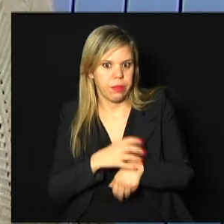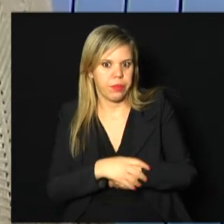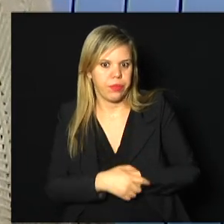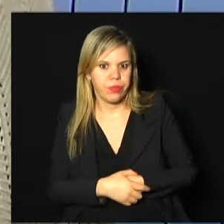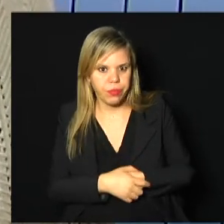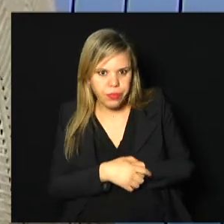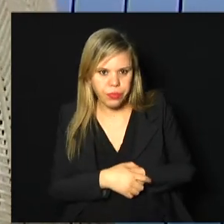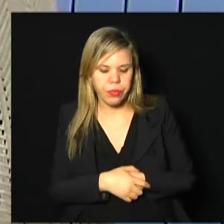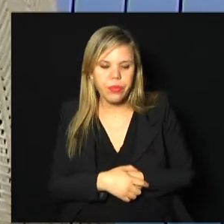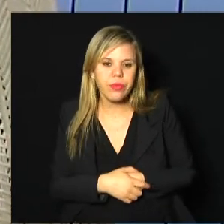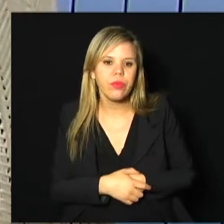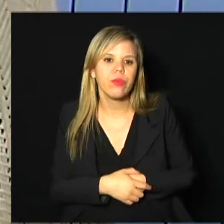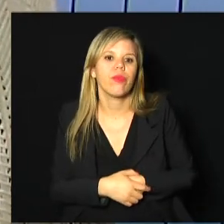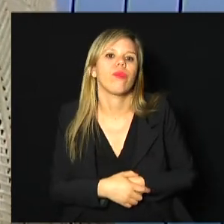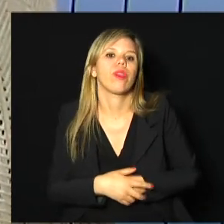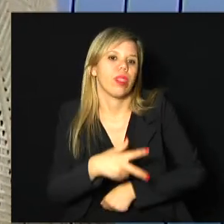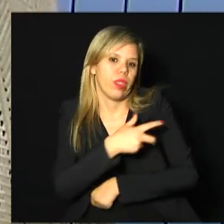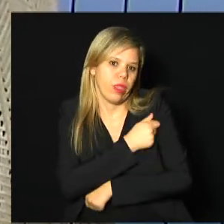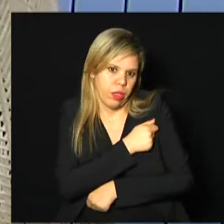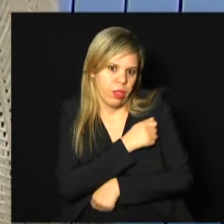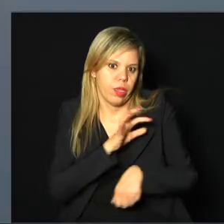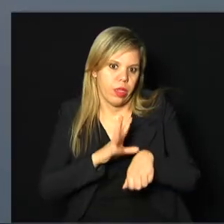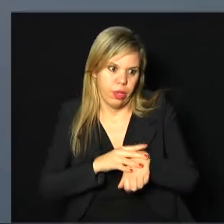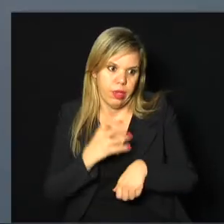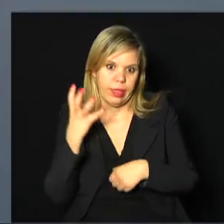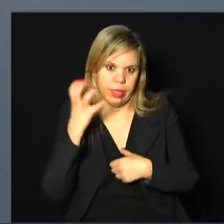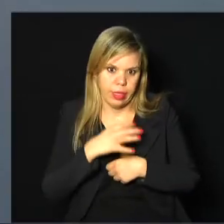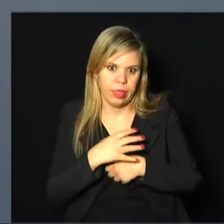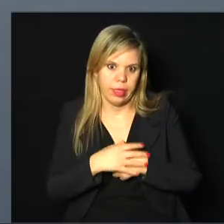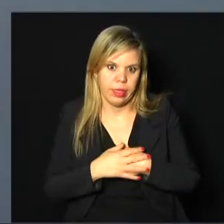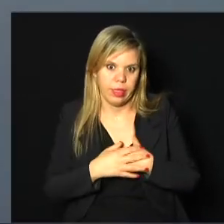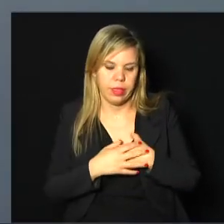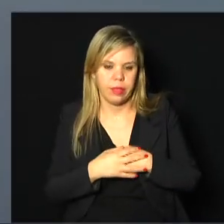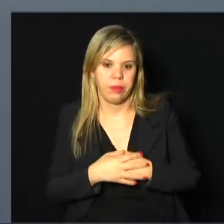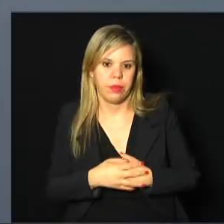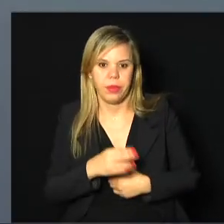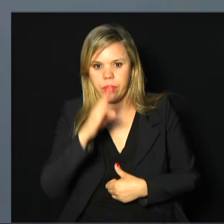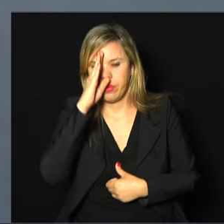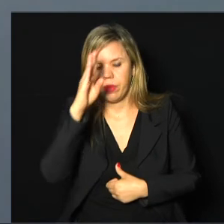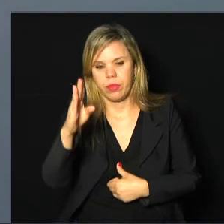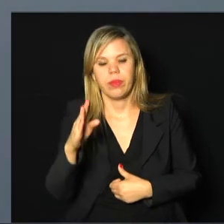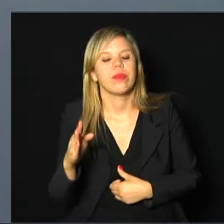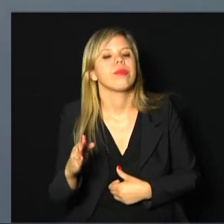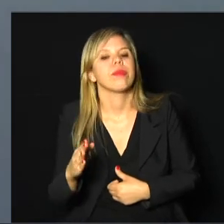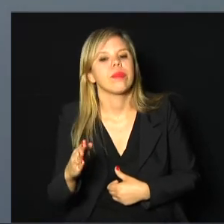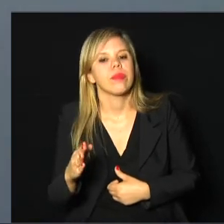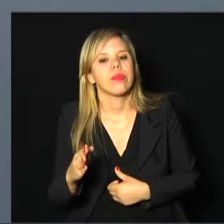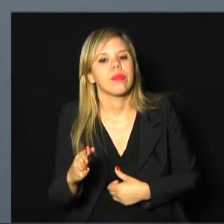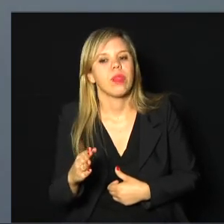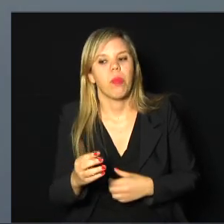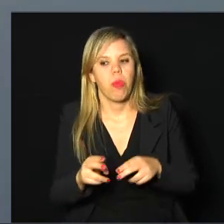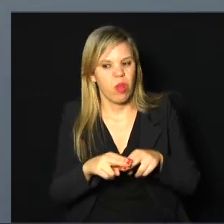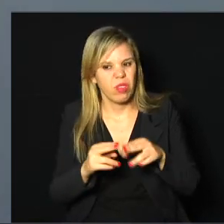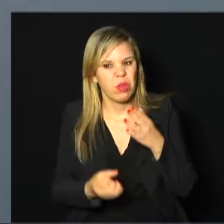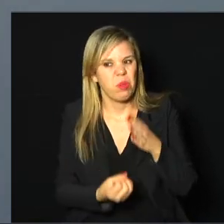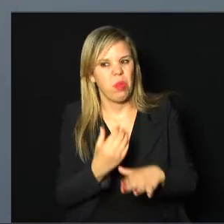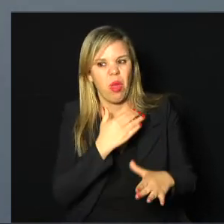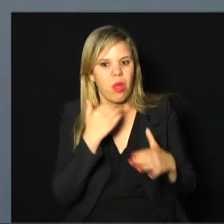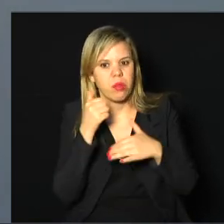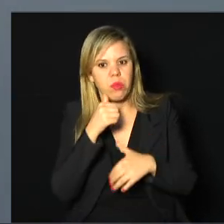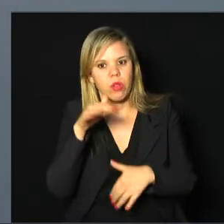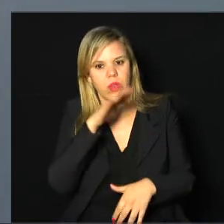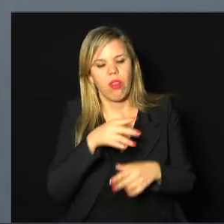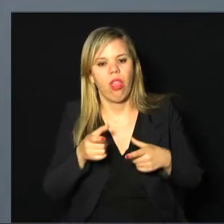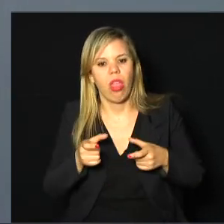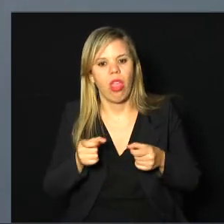né? Veja, e a vacina é uma doença muito séria, né? É uma das principais causas de mortalidade, né,